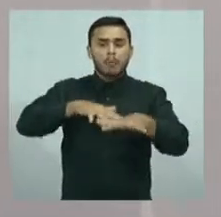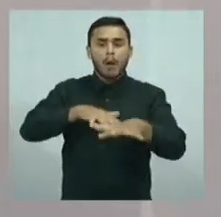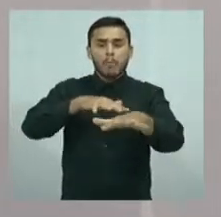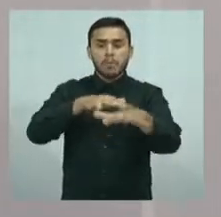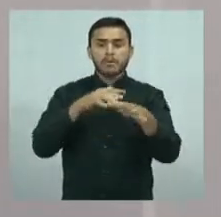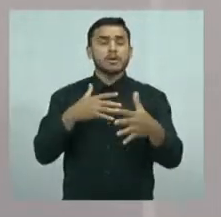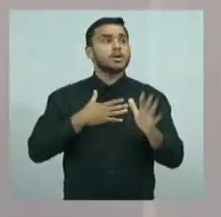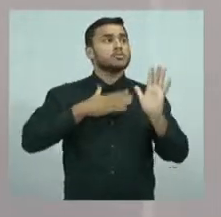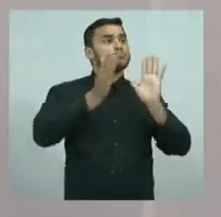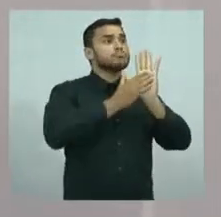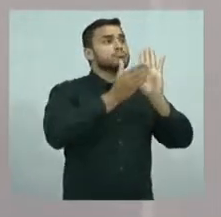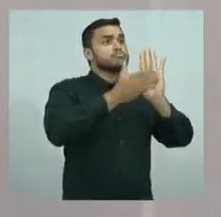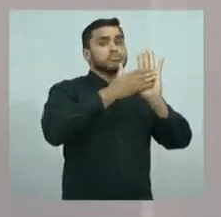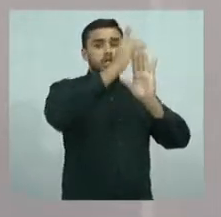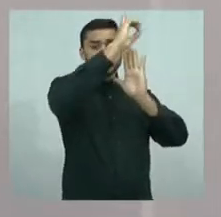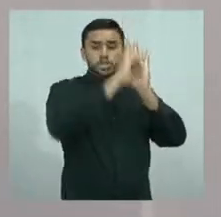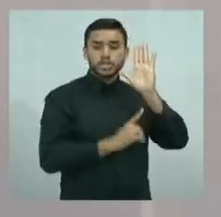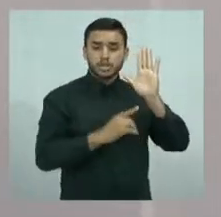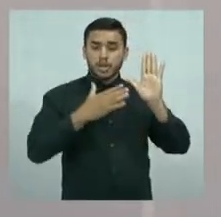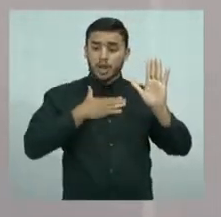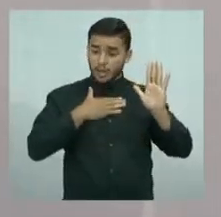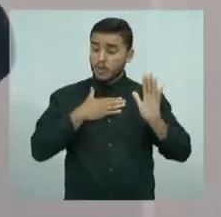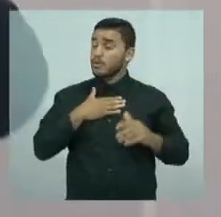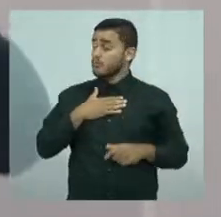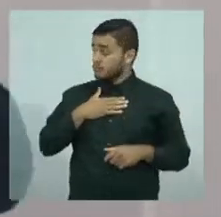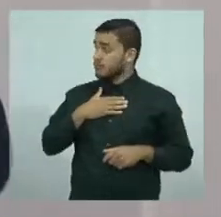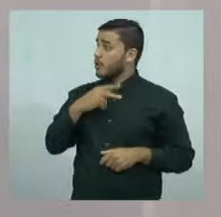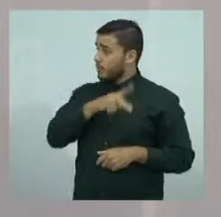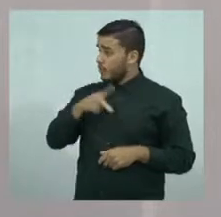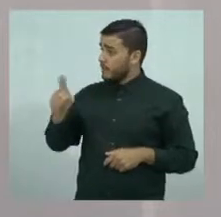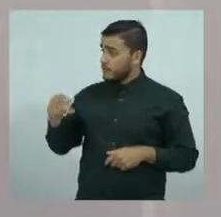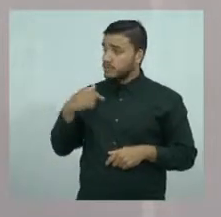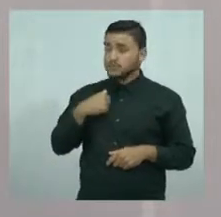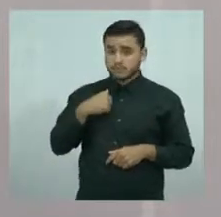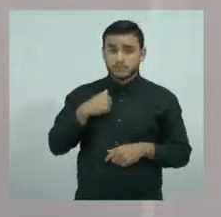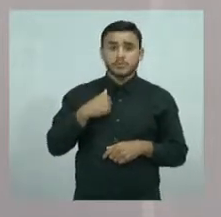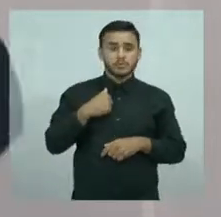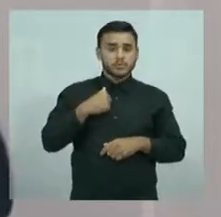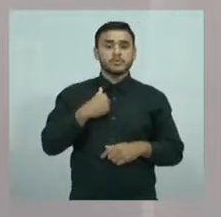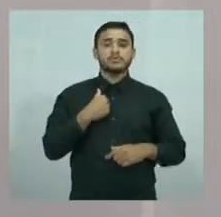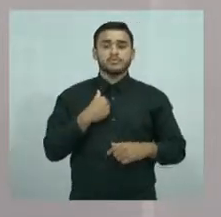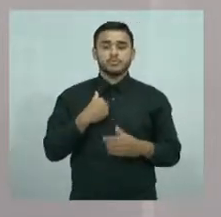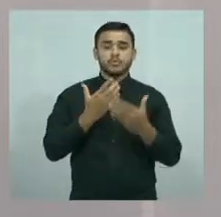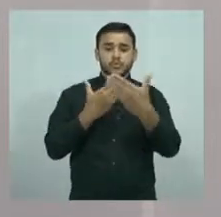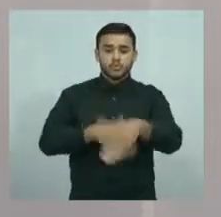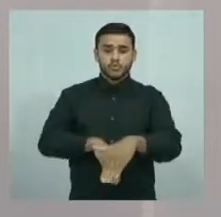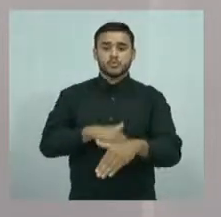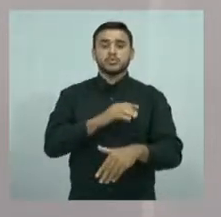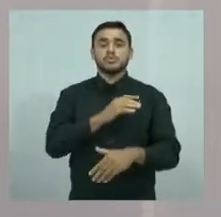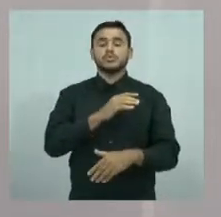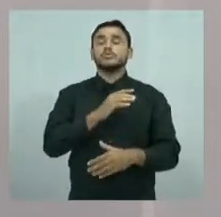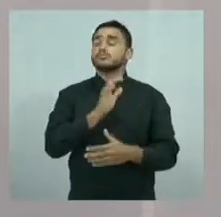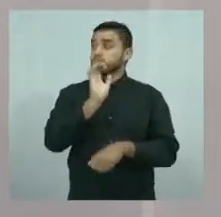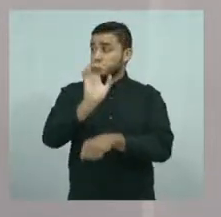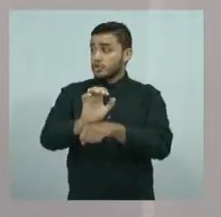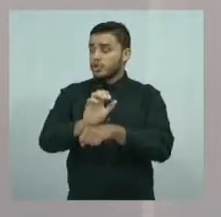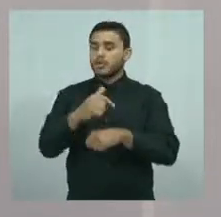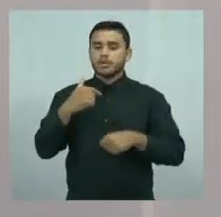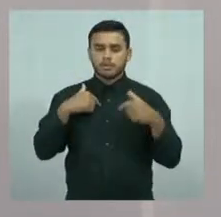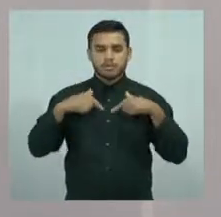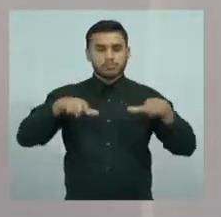de direito. Eu sou professor da rede estadual, além de como professor que sou servidor, prestar meu